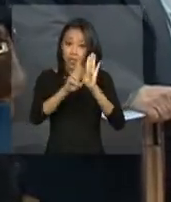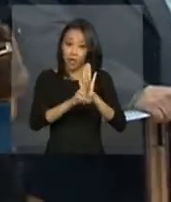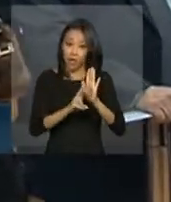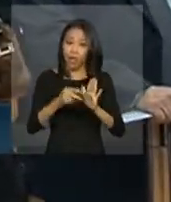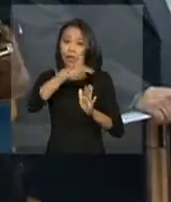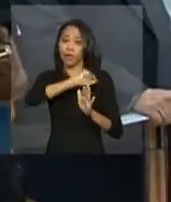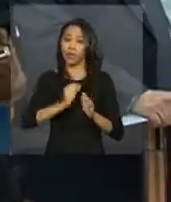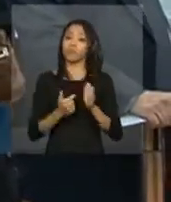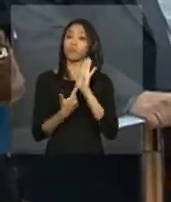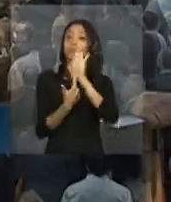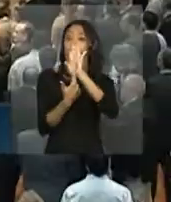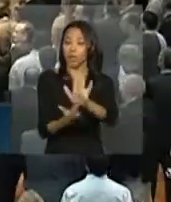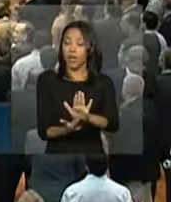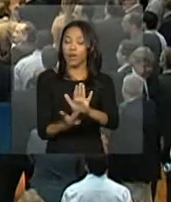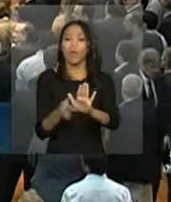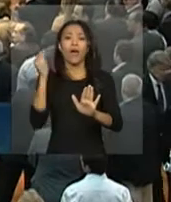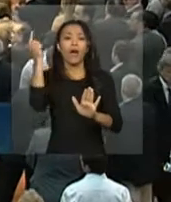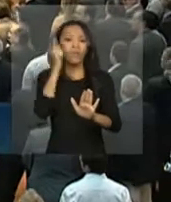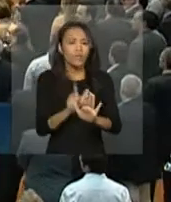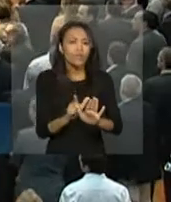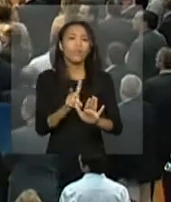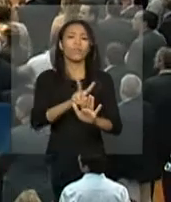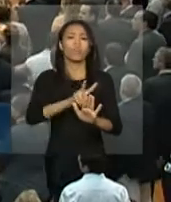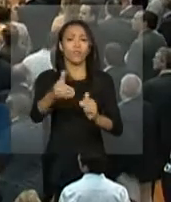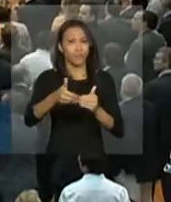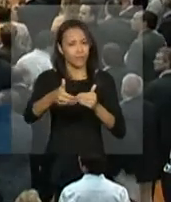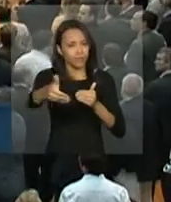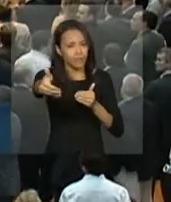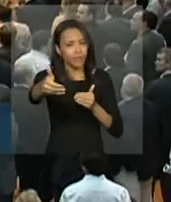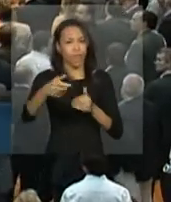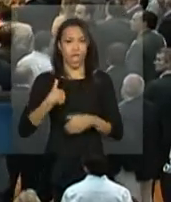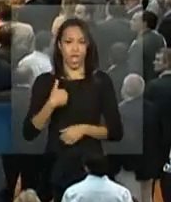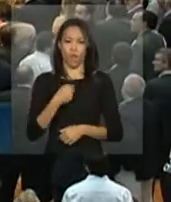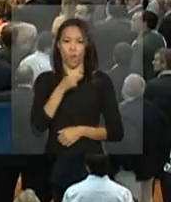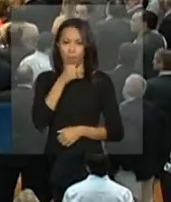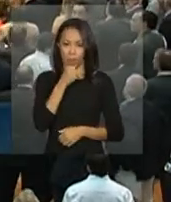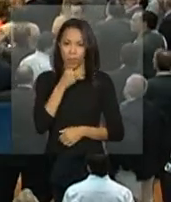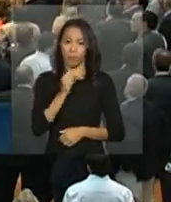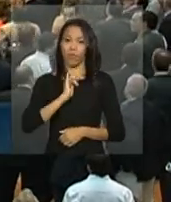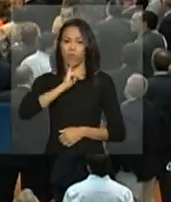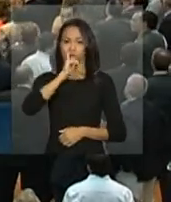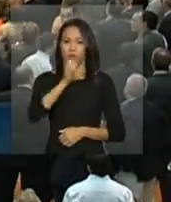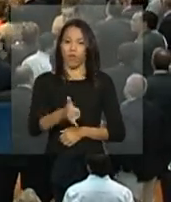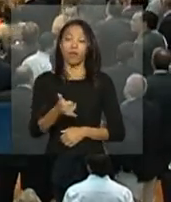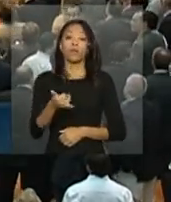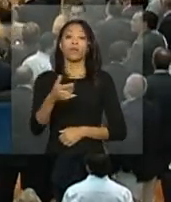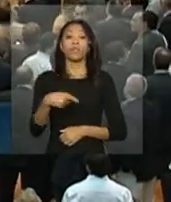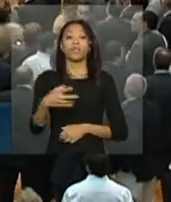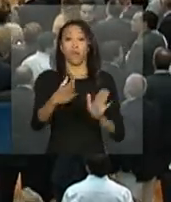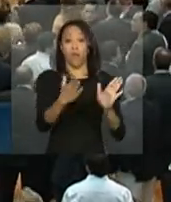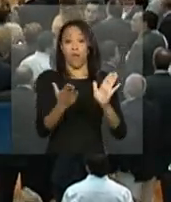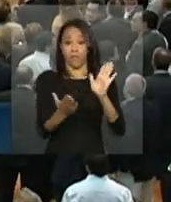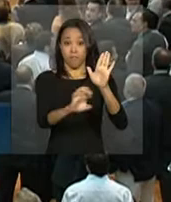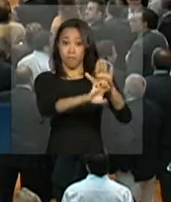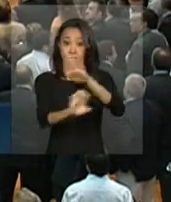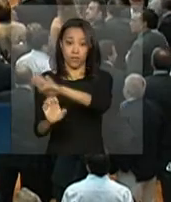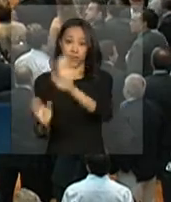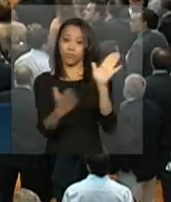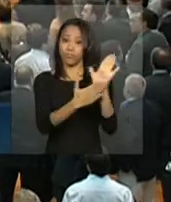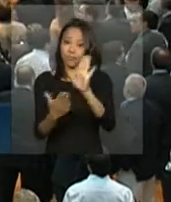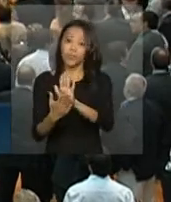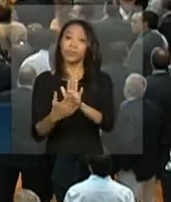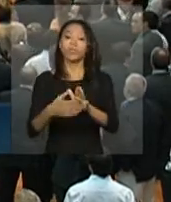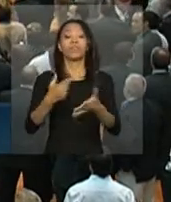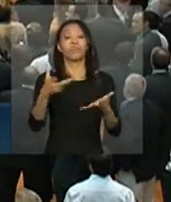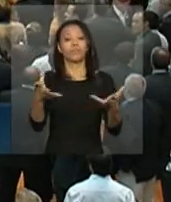expostas a vencedora será imediatamente declarada por mim a proponente vencedora de cada lote deverá ratificar a sua